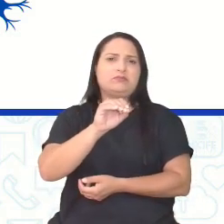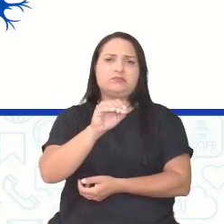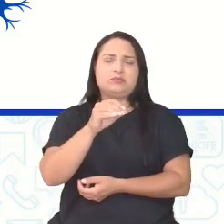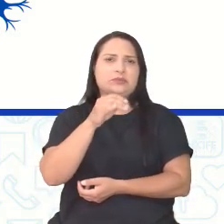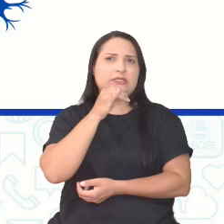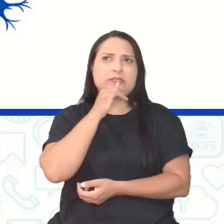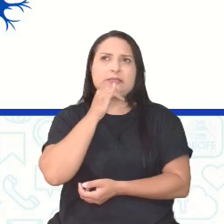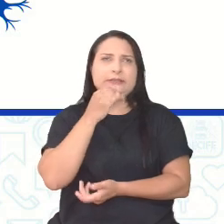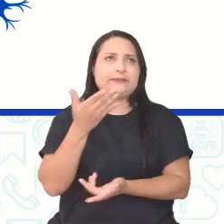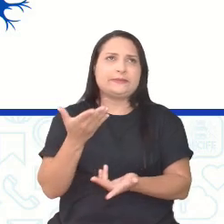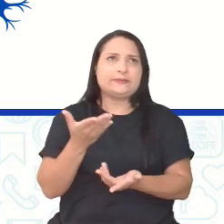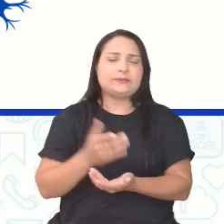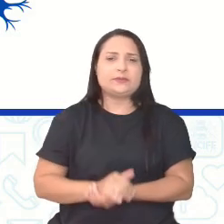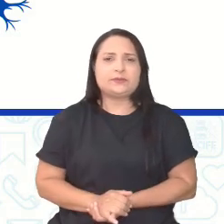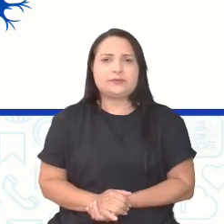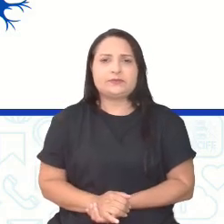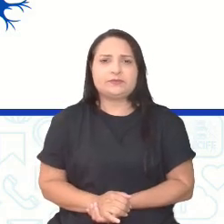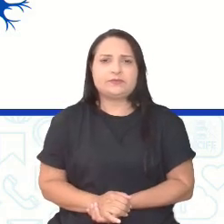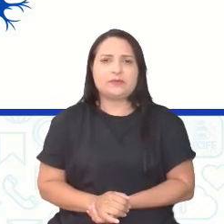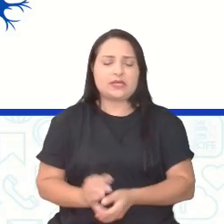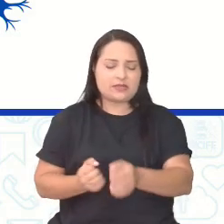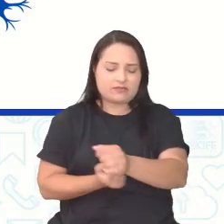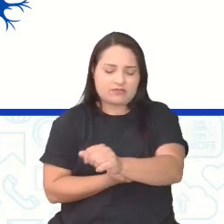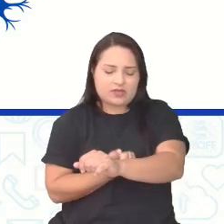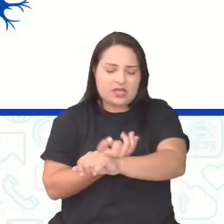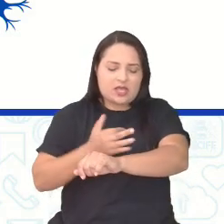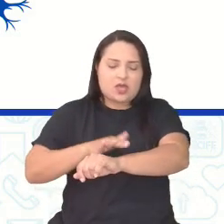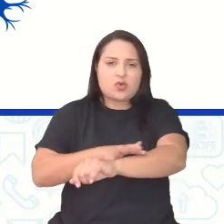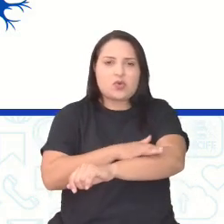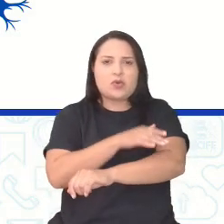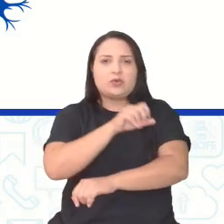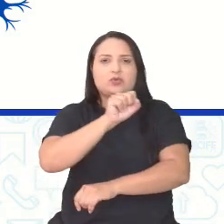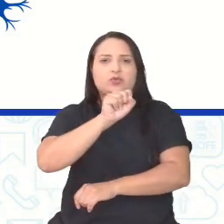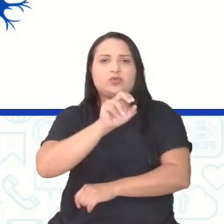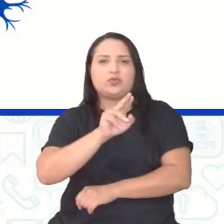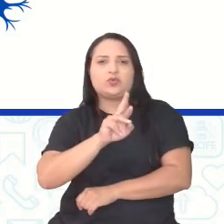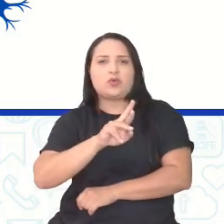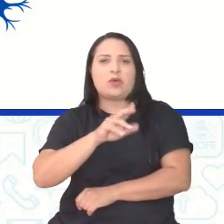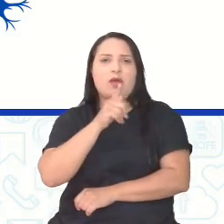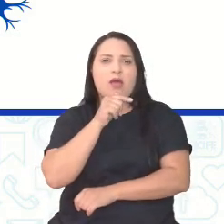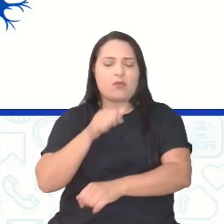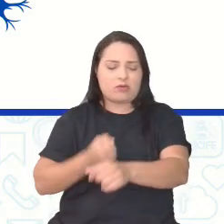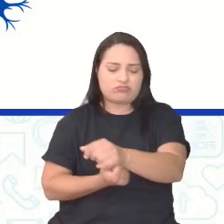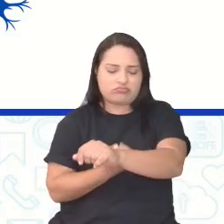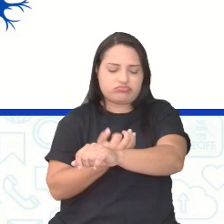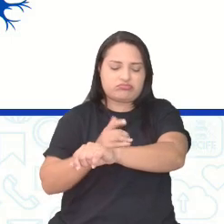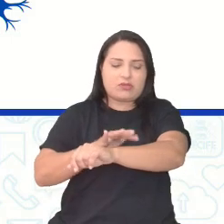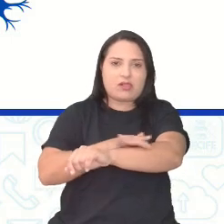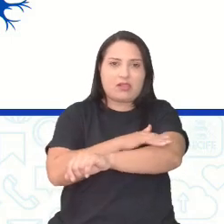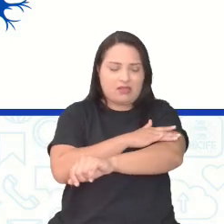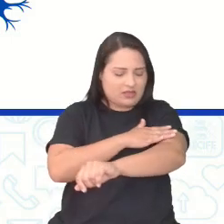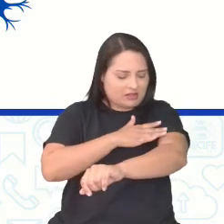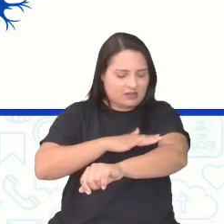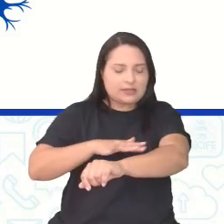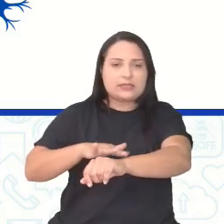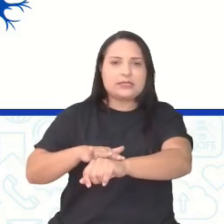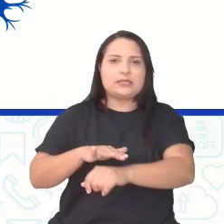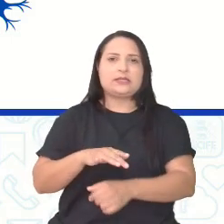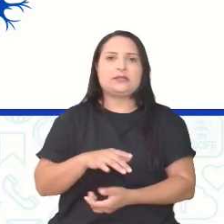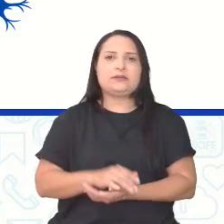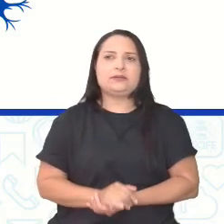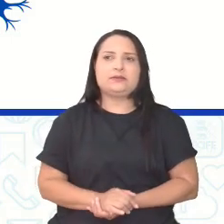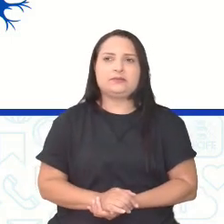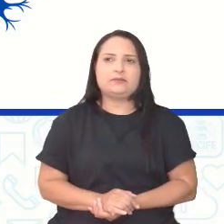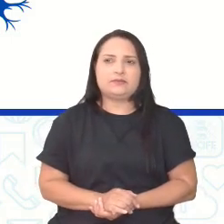secreções. Vamos falar a questão aí da transpiração, já que eu estou mostrando a pele. Vai ter eliminação aí, né, de substância. E